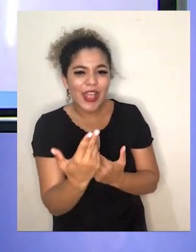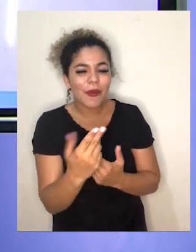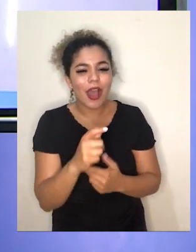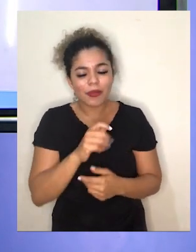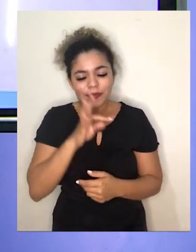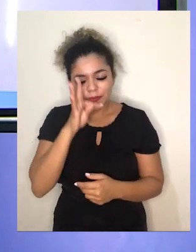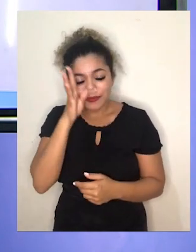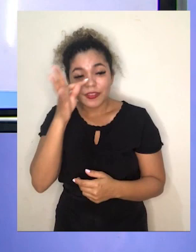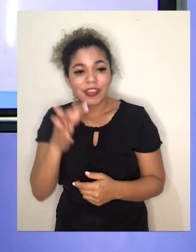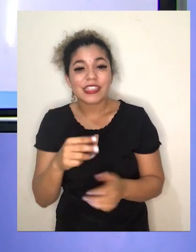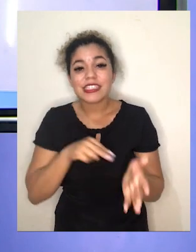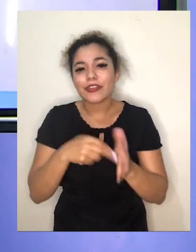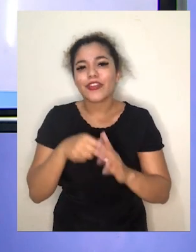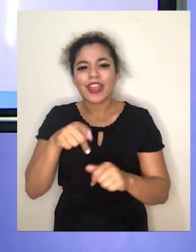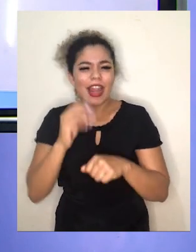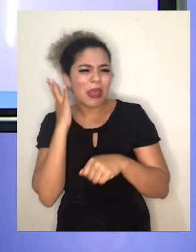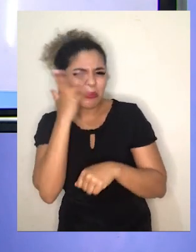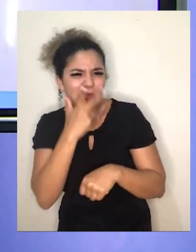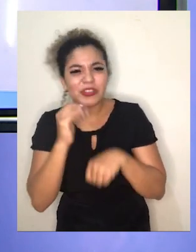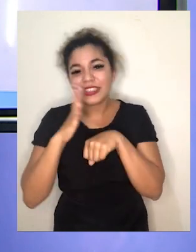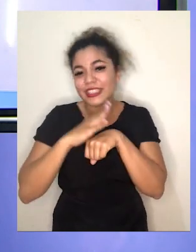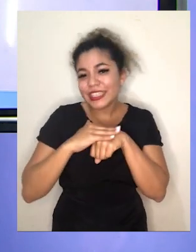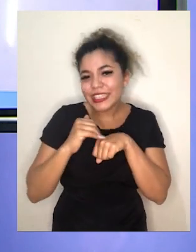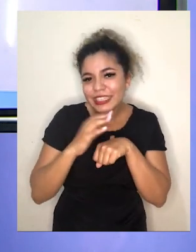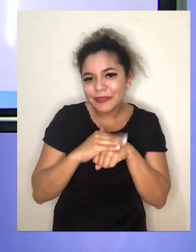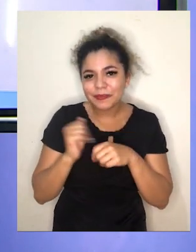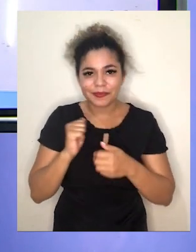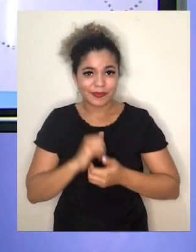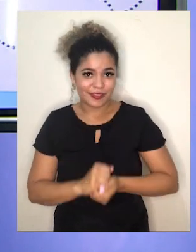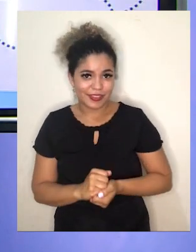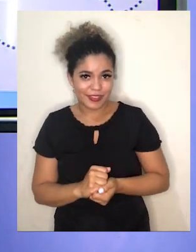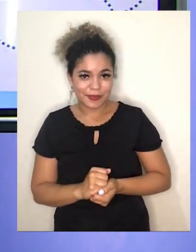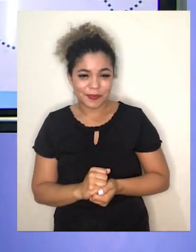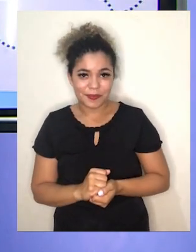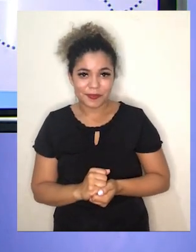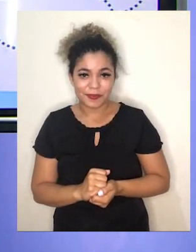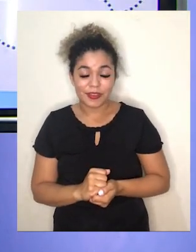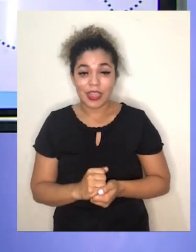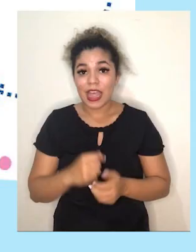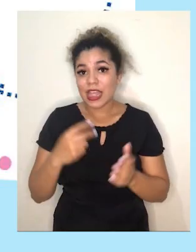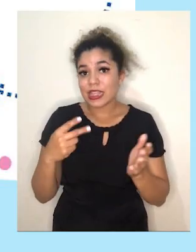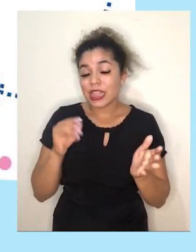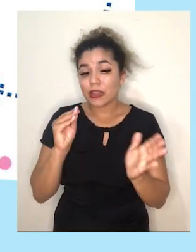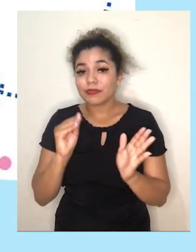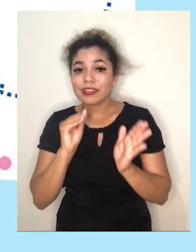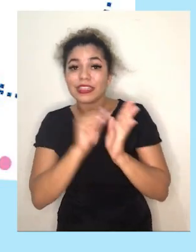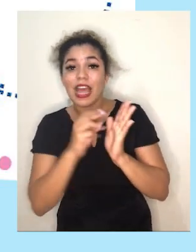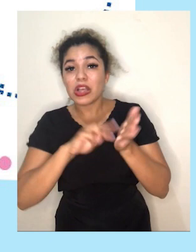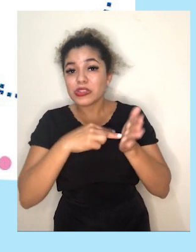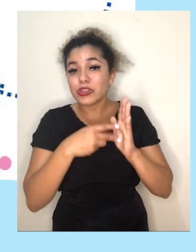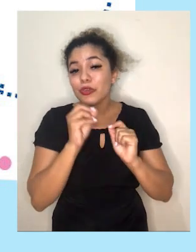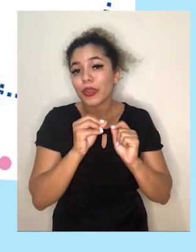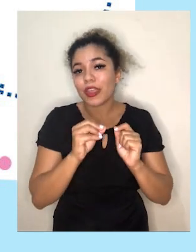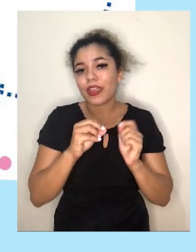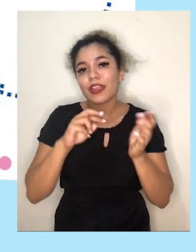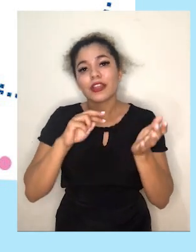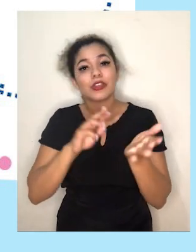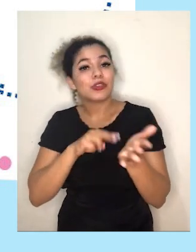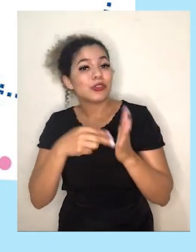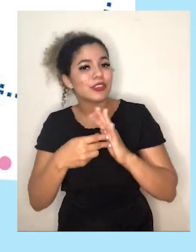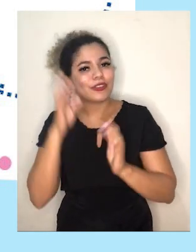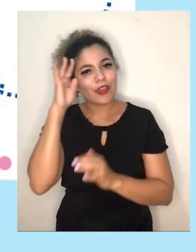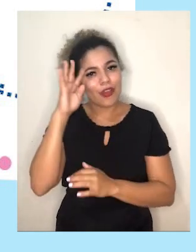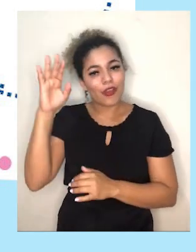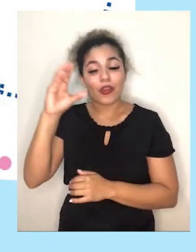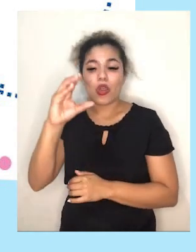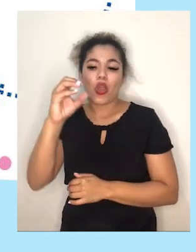linda, que ela é meiga, que ela é bela. Então, nós empregamos ela no seu sentido